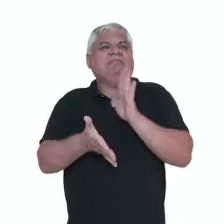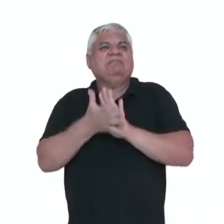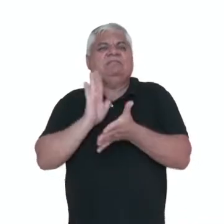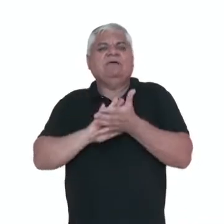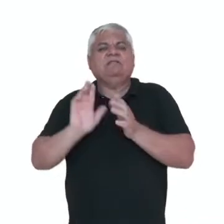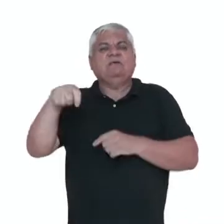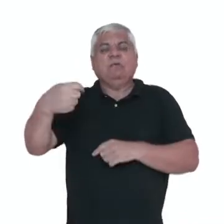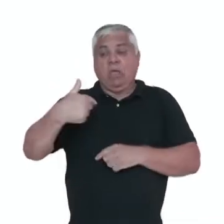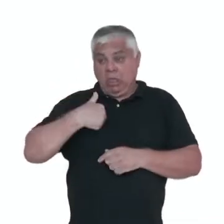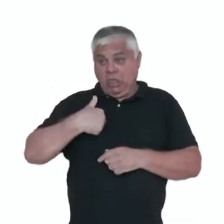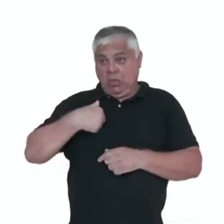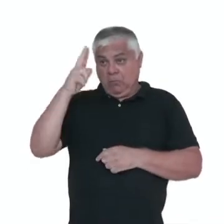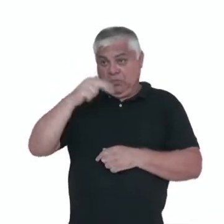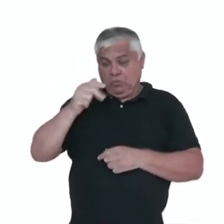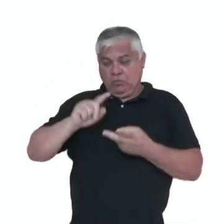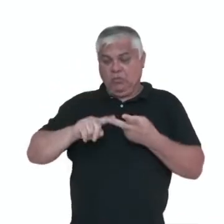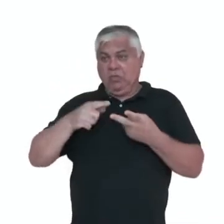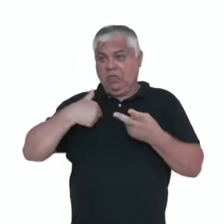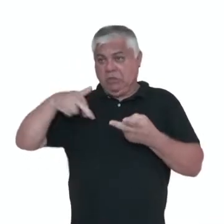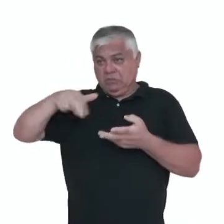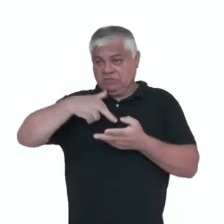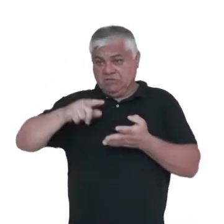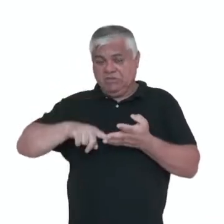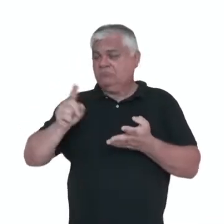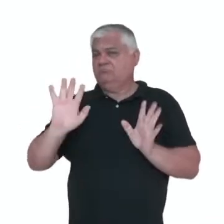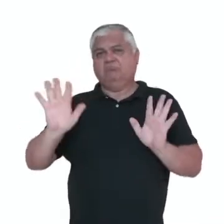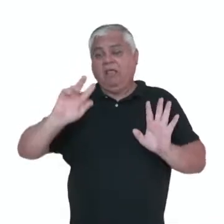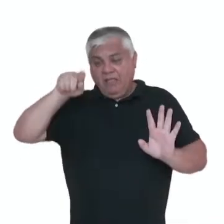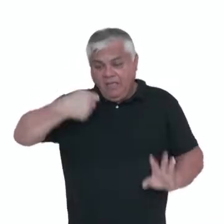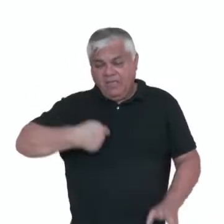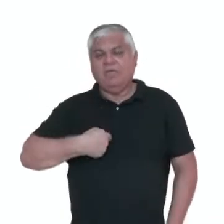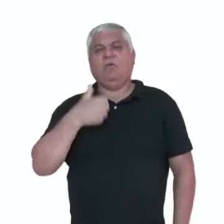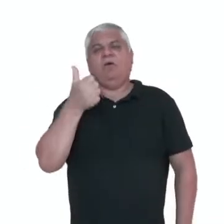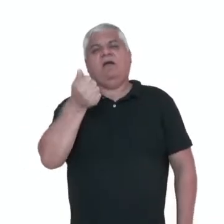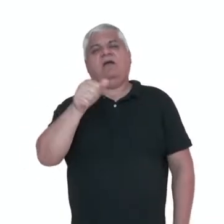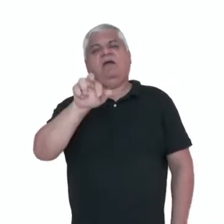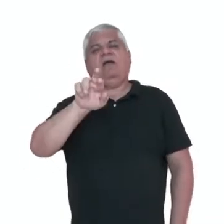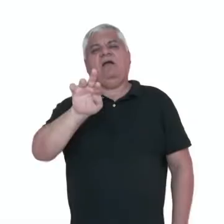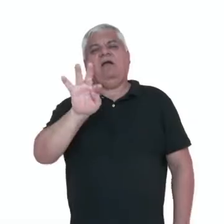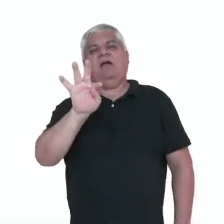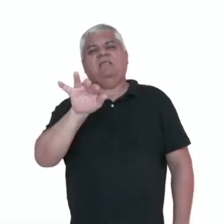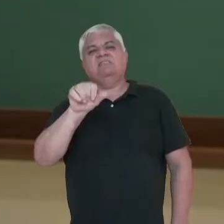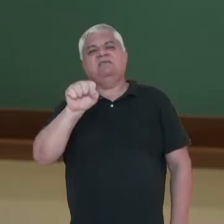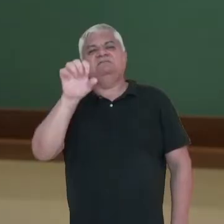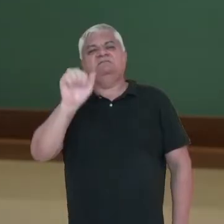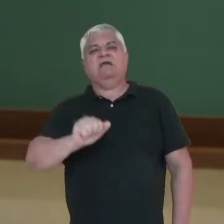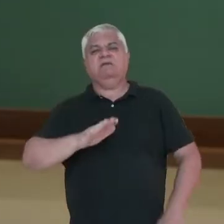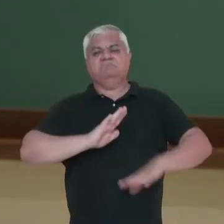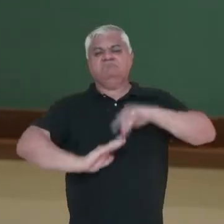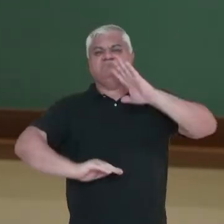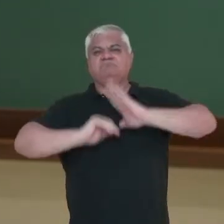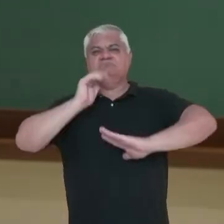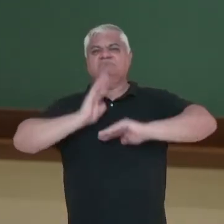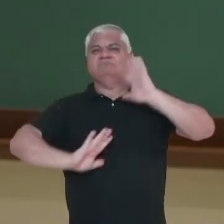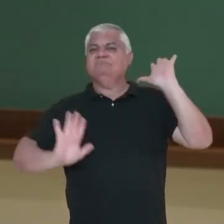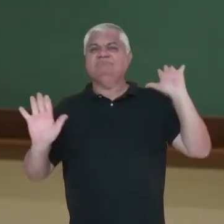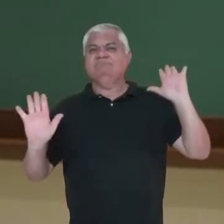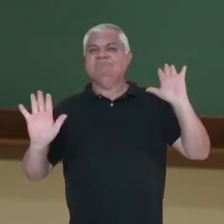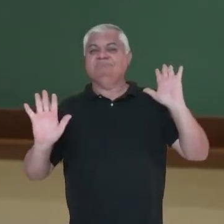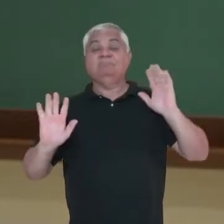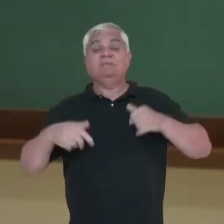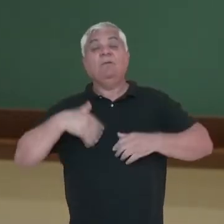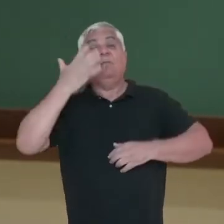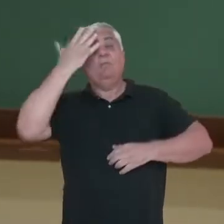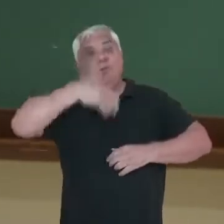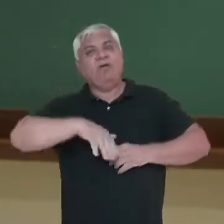pintor um poeta um dançarina ele é simplesmente um artista todas as instâncias da vida se abriram para ele então o Alan que a